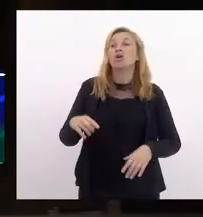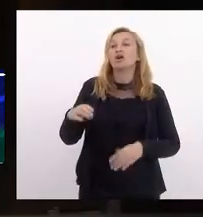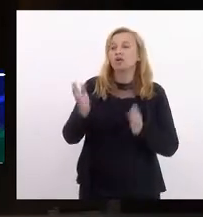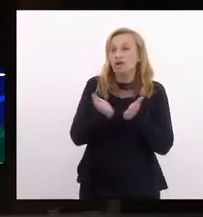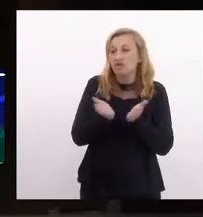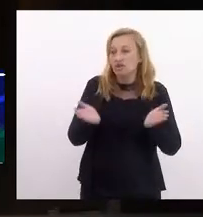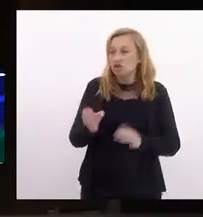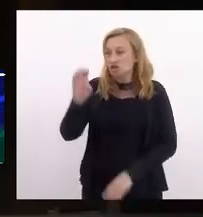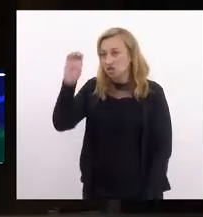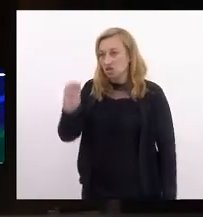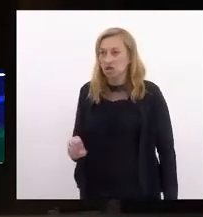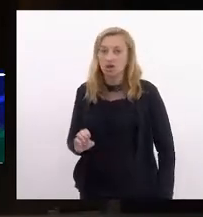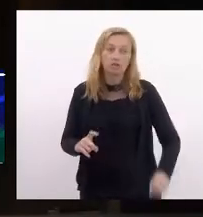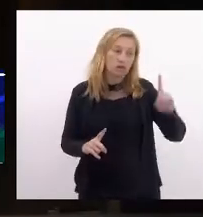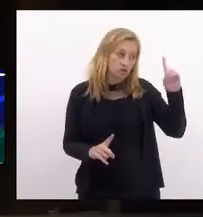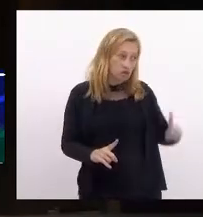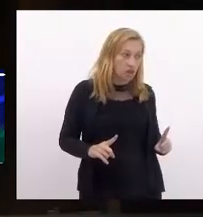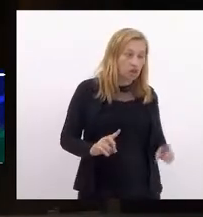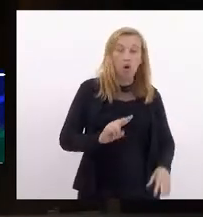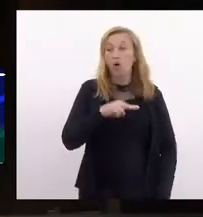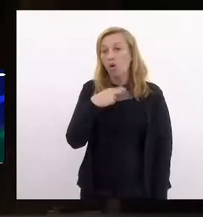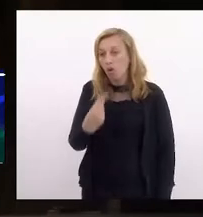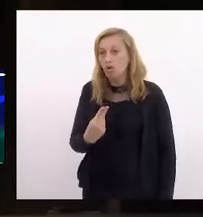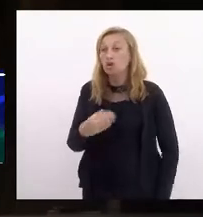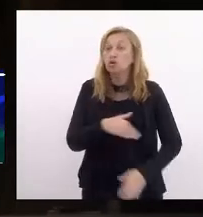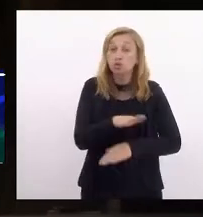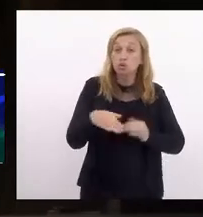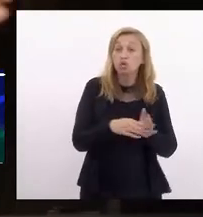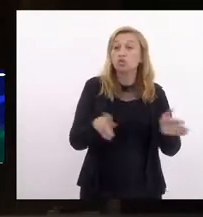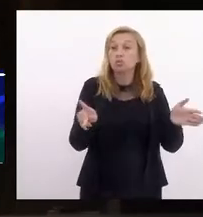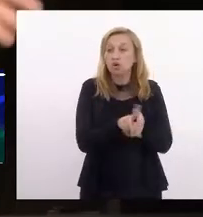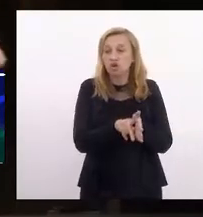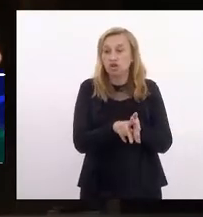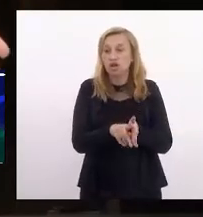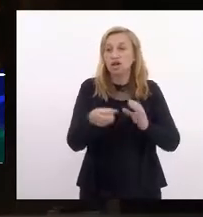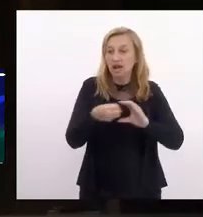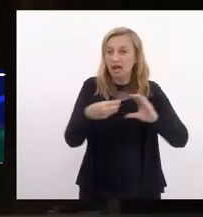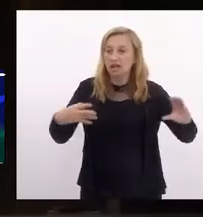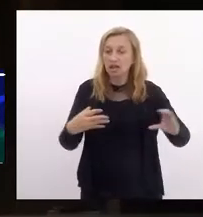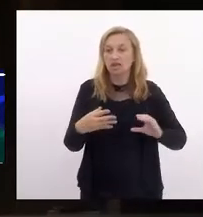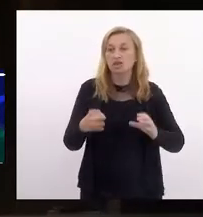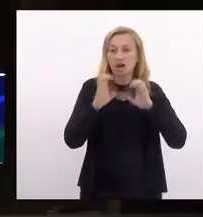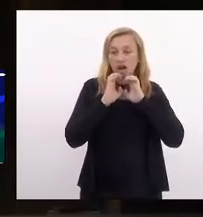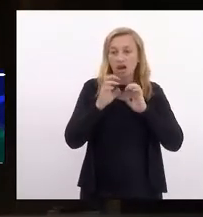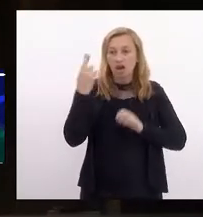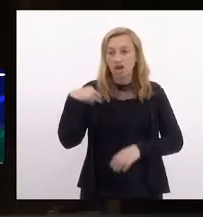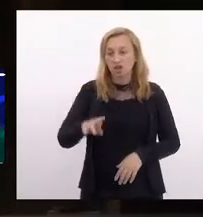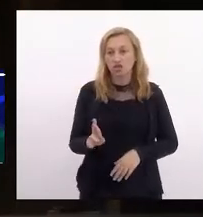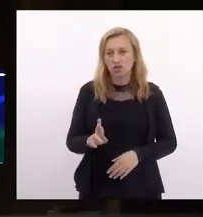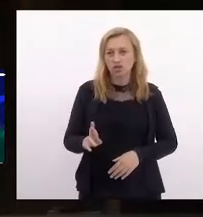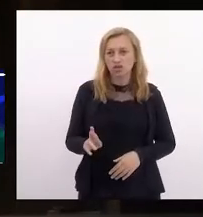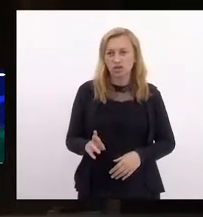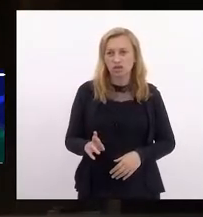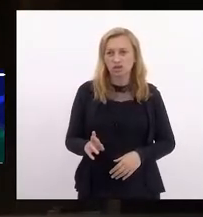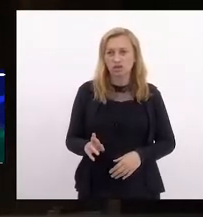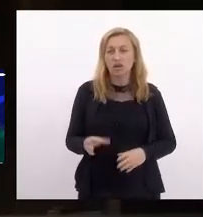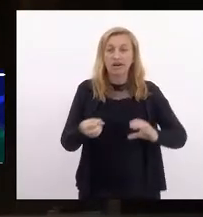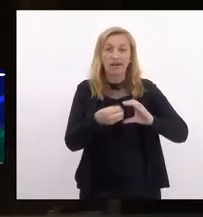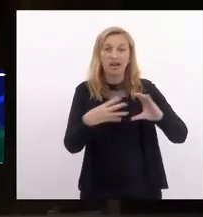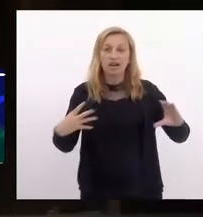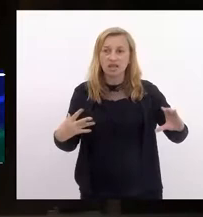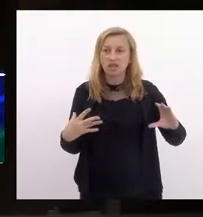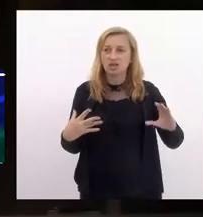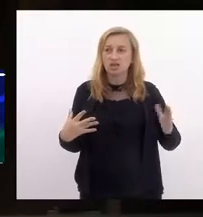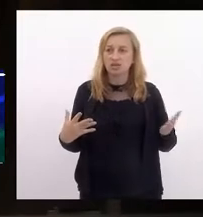de direita o Evangelho é de esquerda ou todos os projetos tem que ter uma característica religiosa uma característica